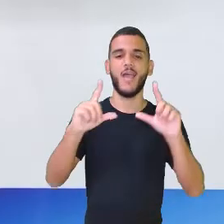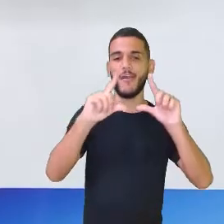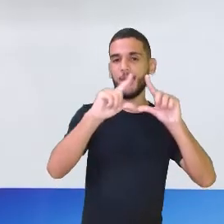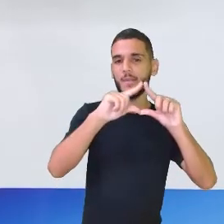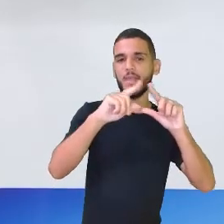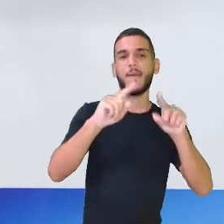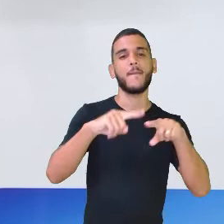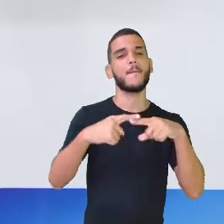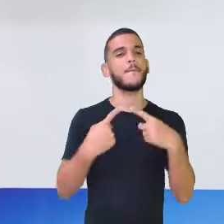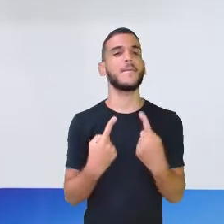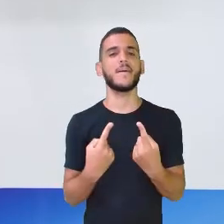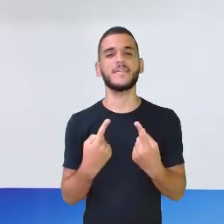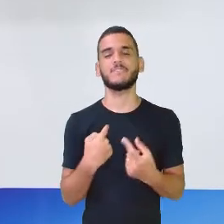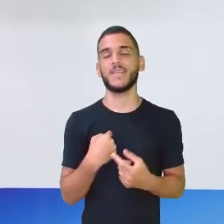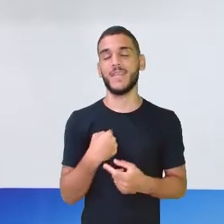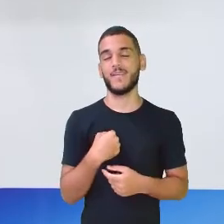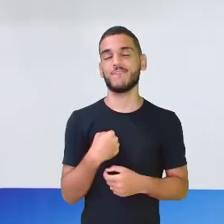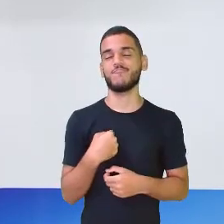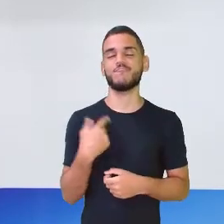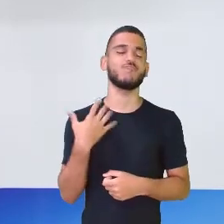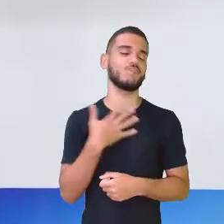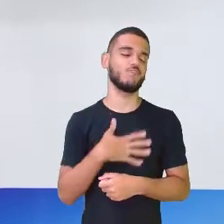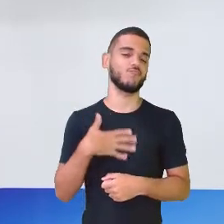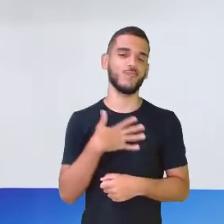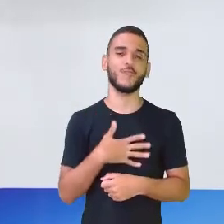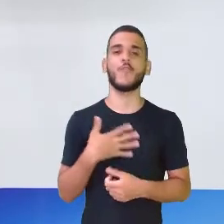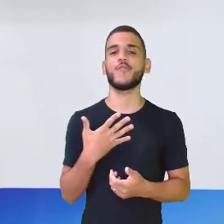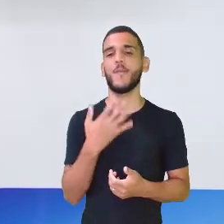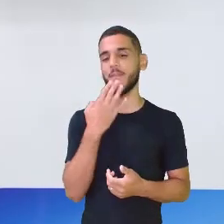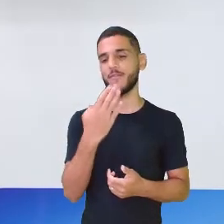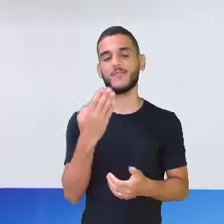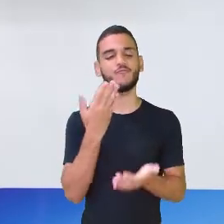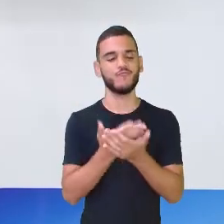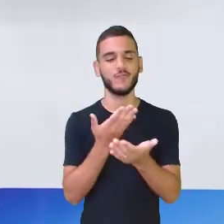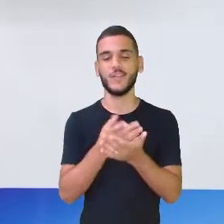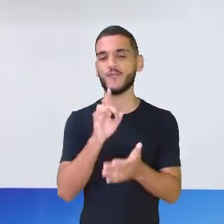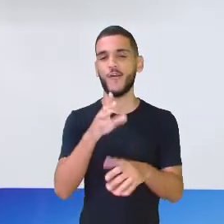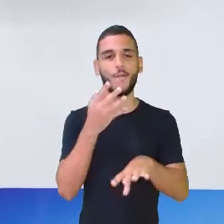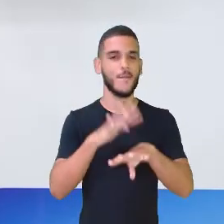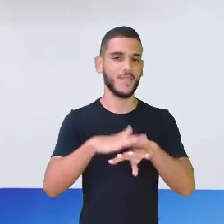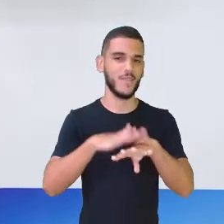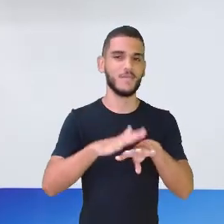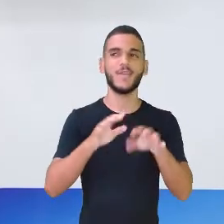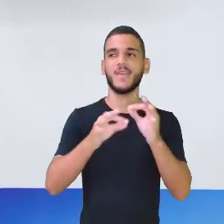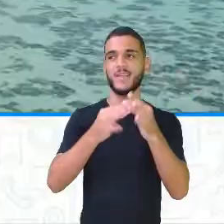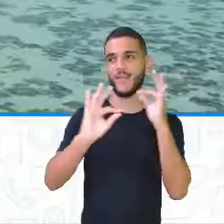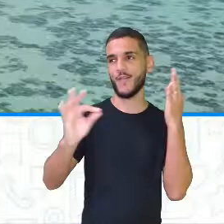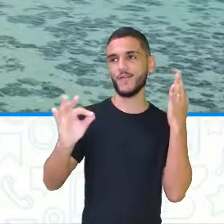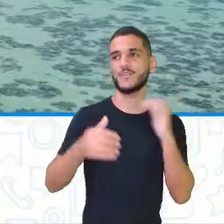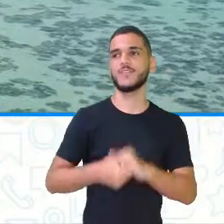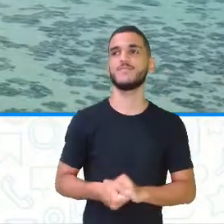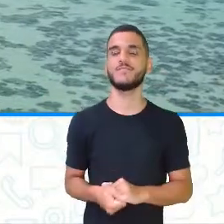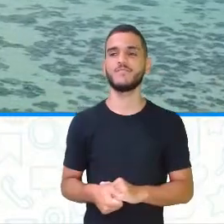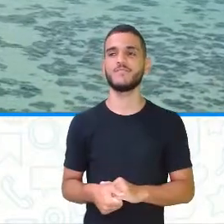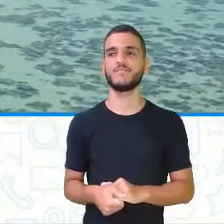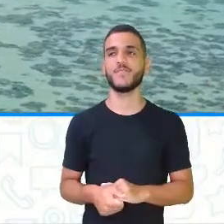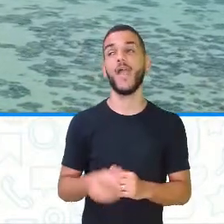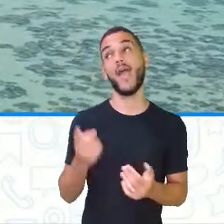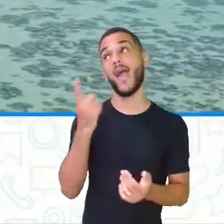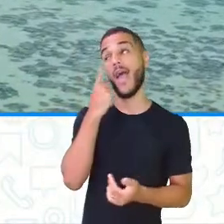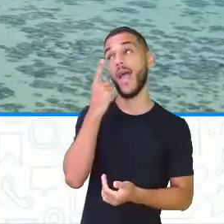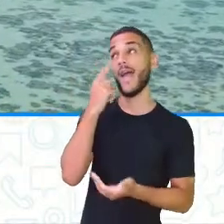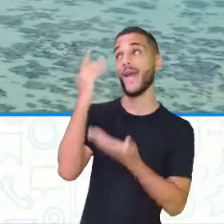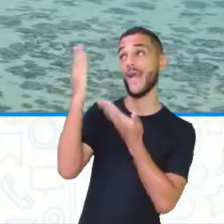Então, como a gente diz aqui, varia o gosto de uma pessoa para outra, né? Mas e aqui, professora Kedma? Você